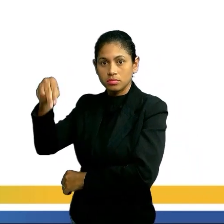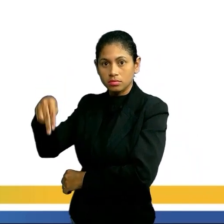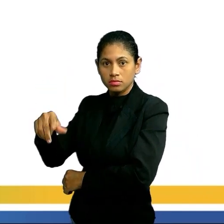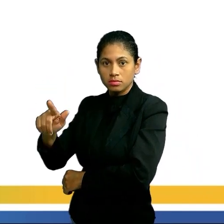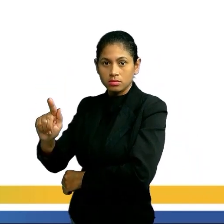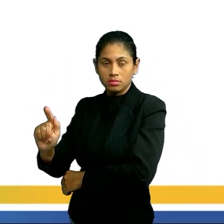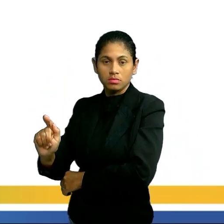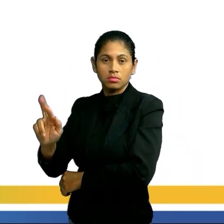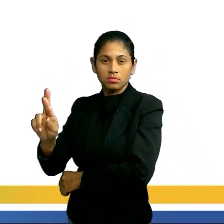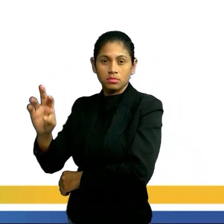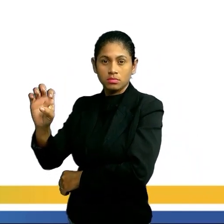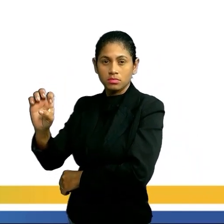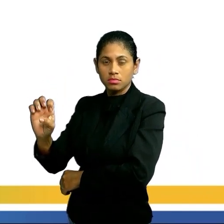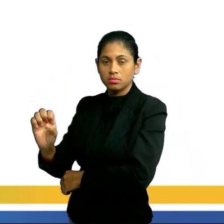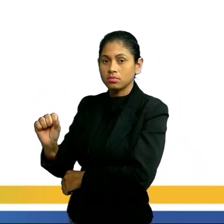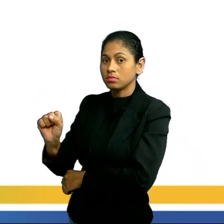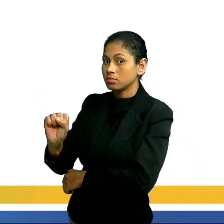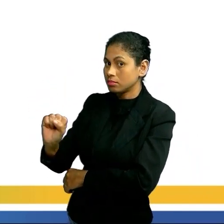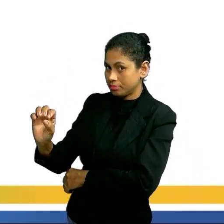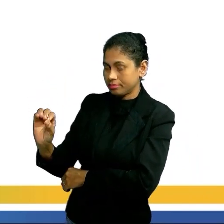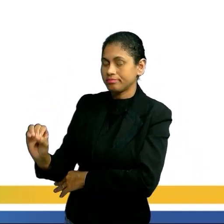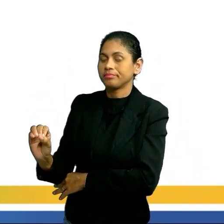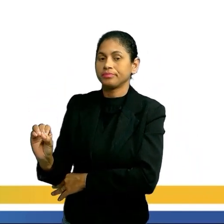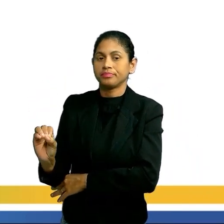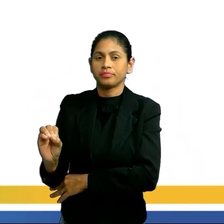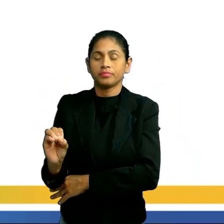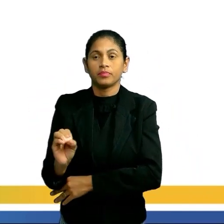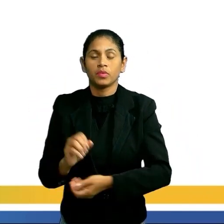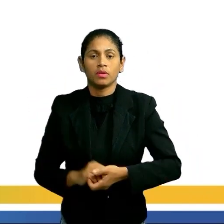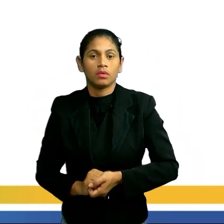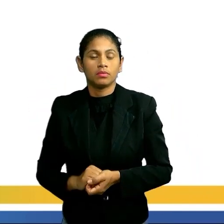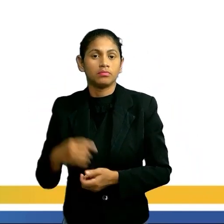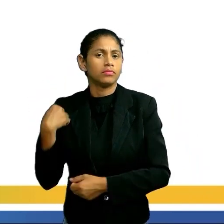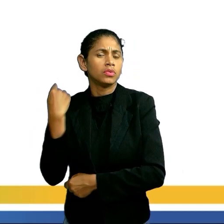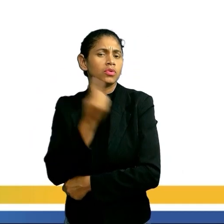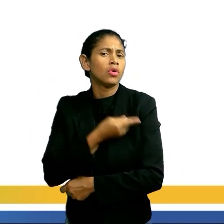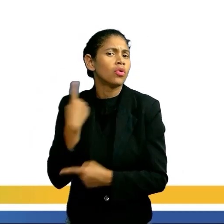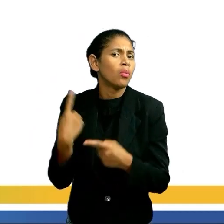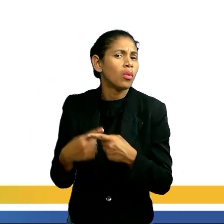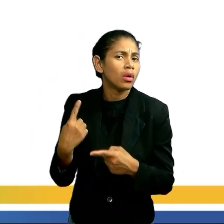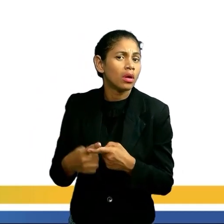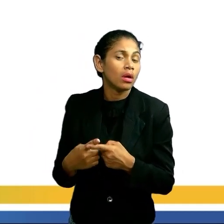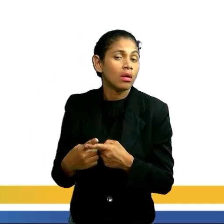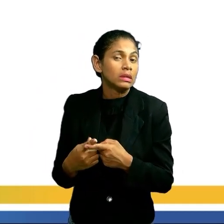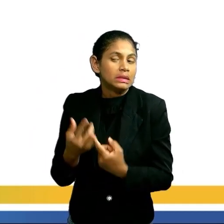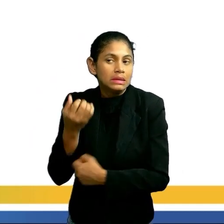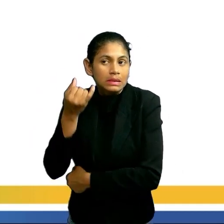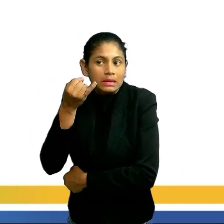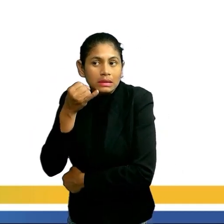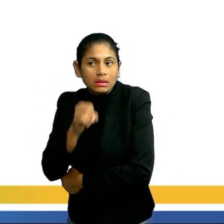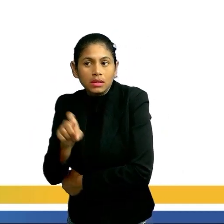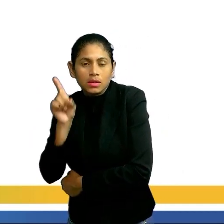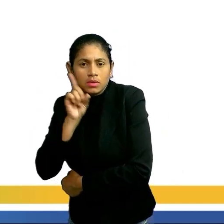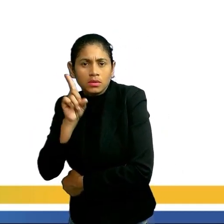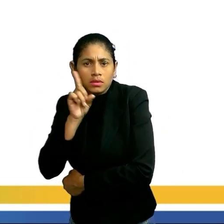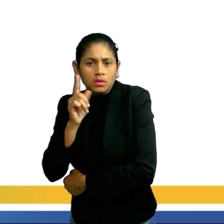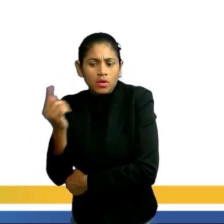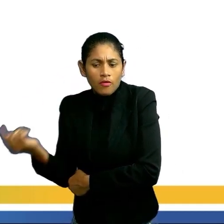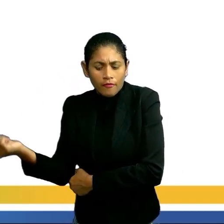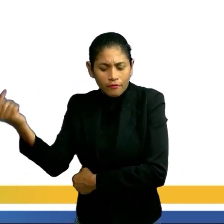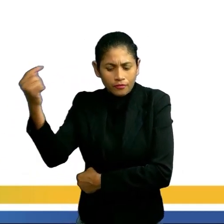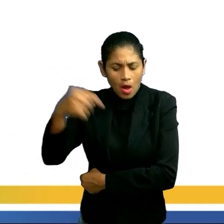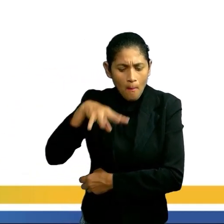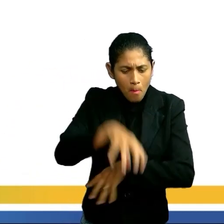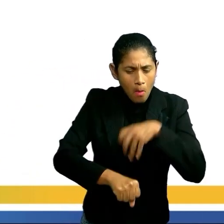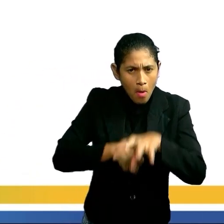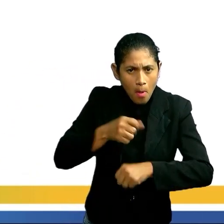por que o petróleo é nosso? Porque se os Estados Unidos ou outros países viessem explorar, nós iríamos perder